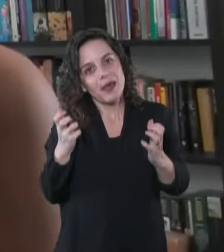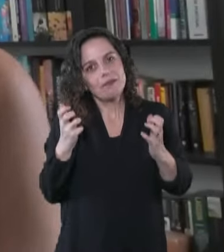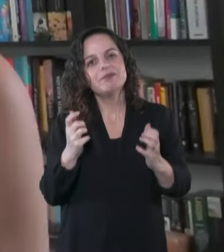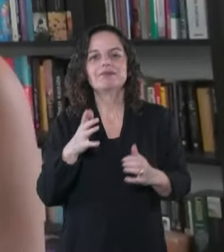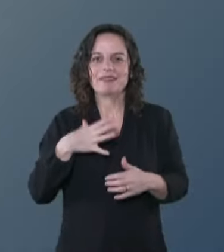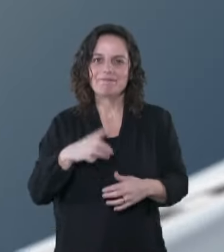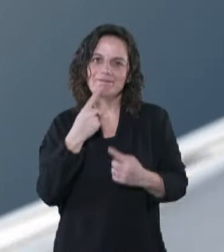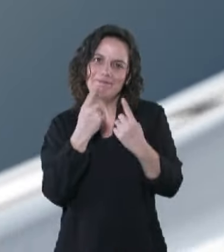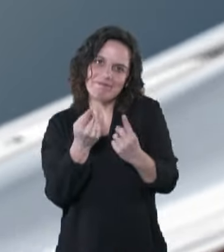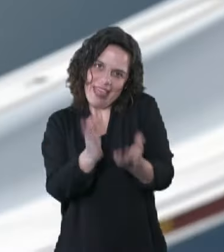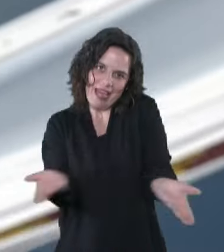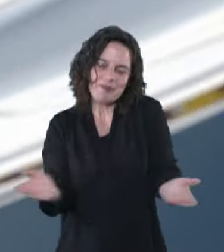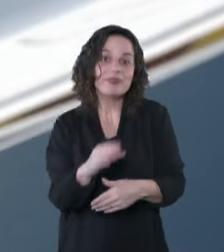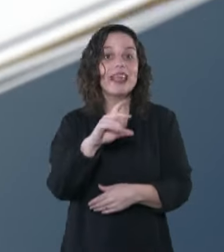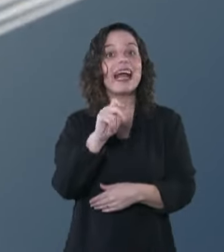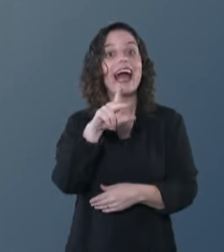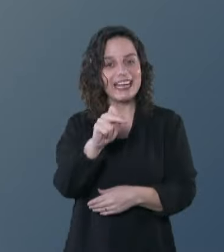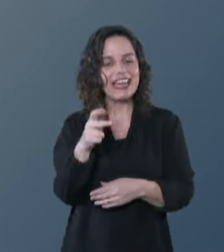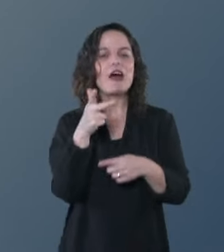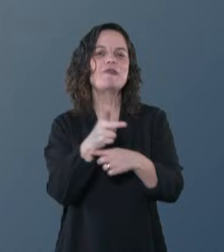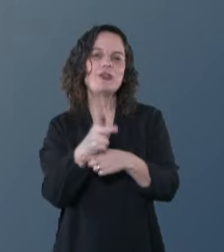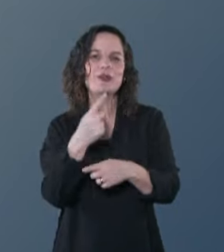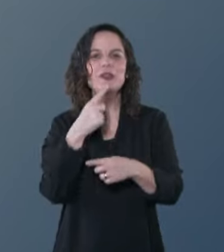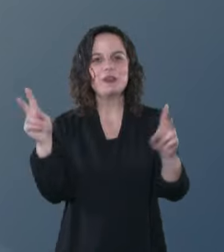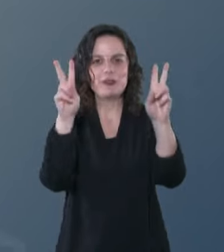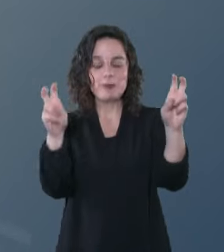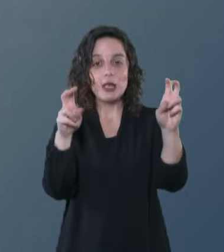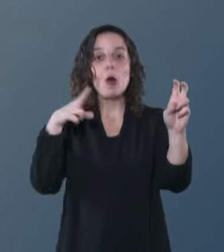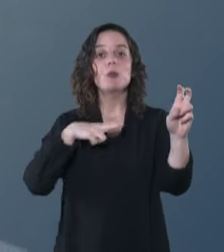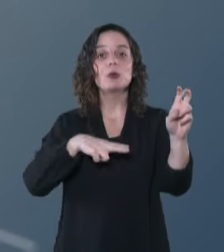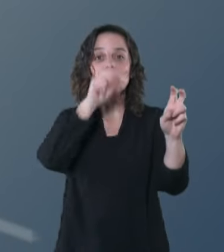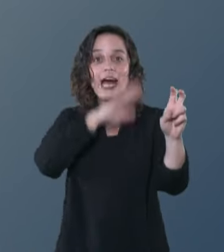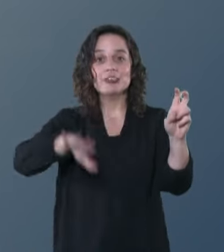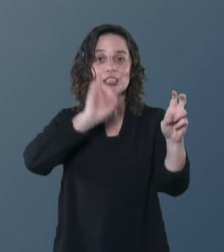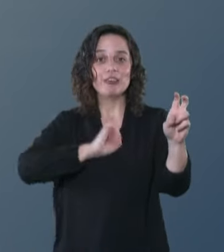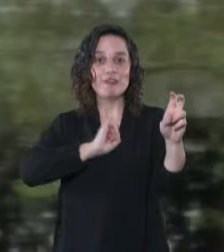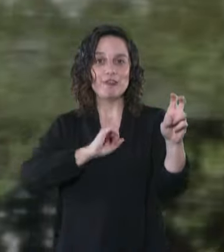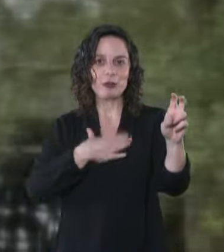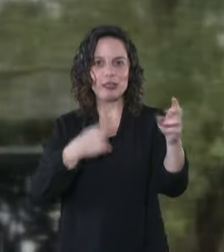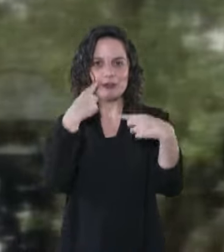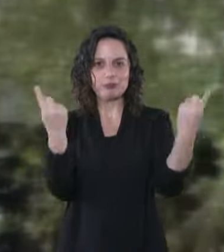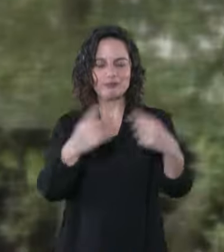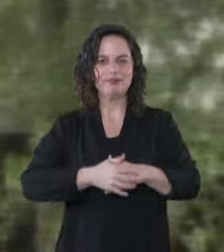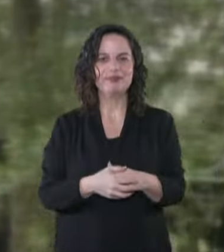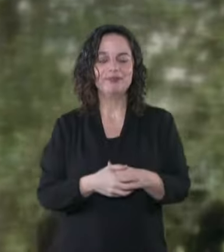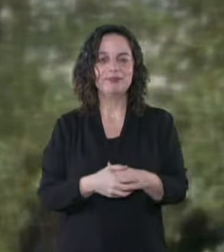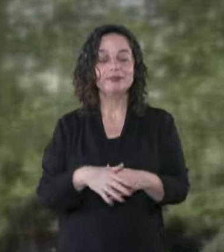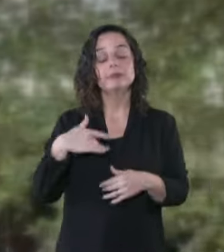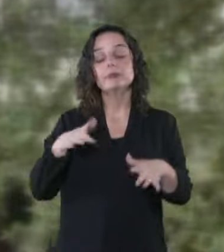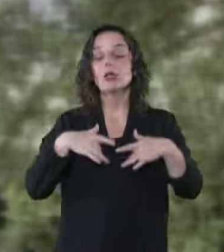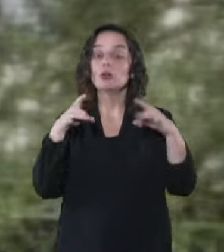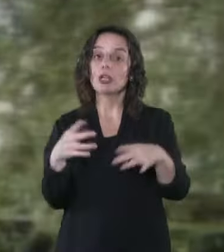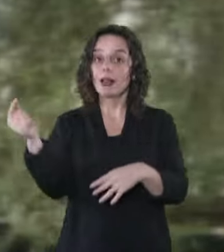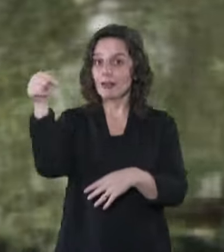mensagem. A Carla enviou-nos um vídeo a que chama Portugal no meu jardim, que eu gostava de mostrar. E quando vim para a